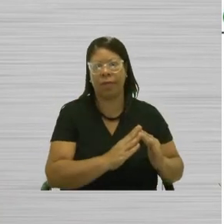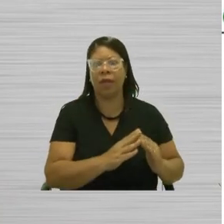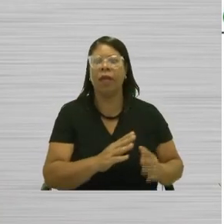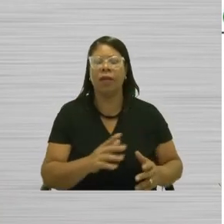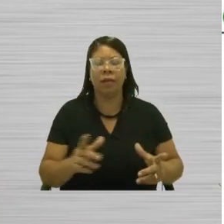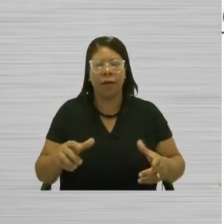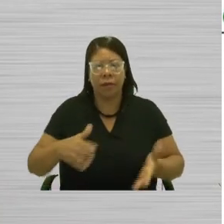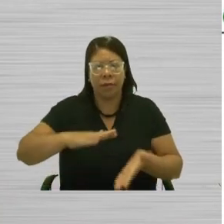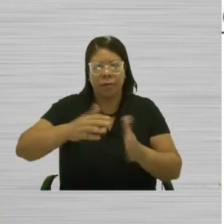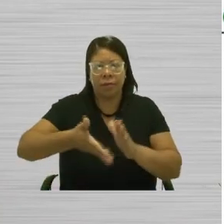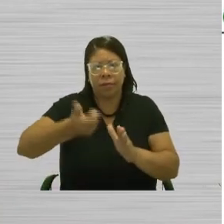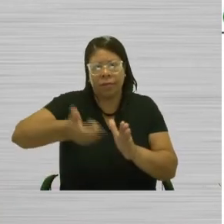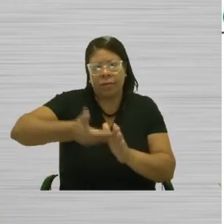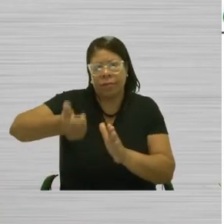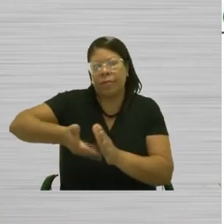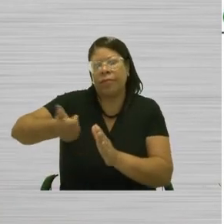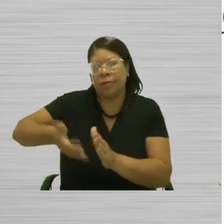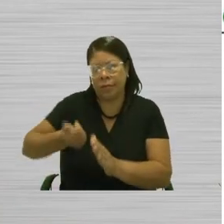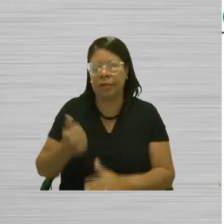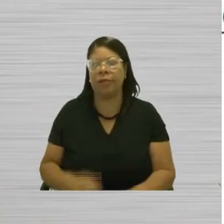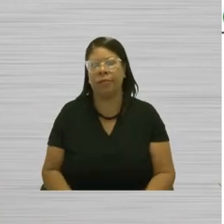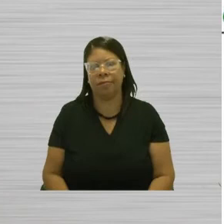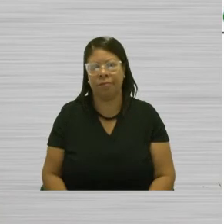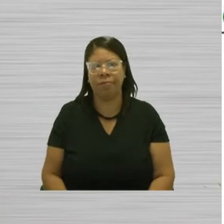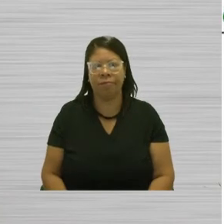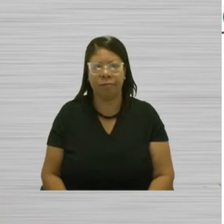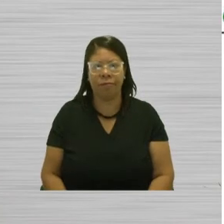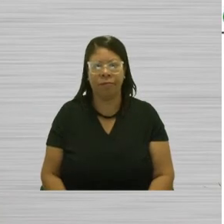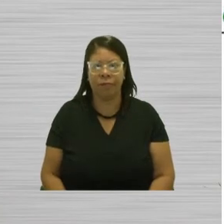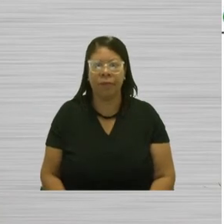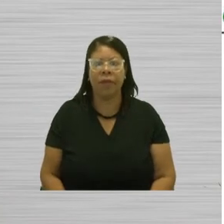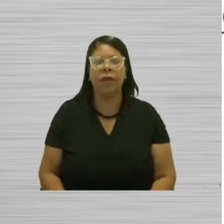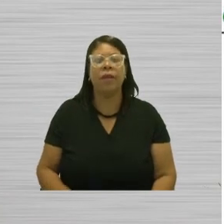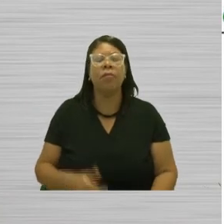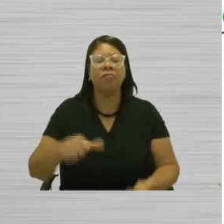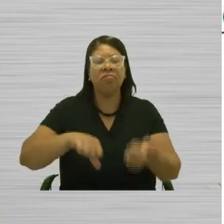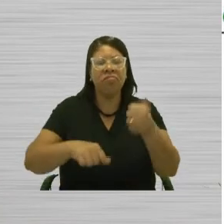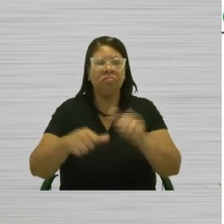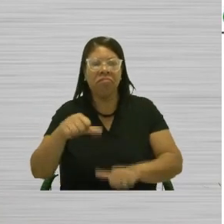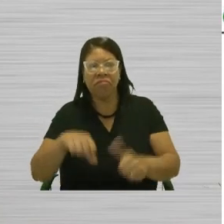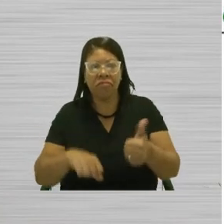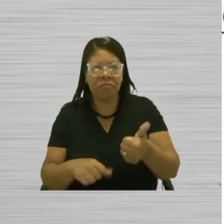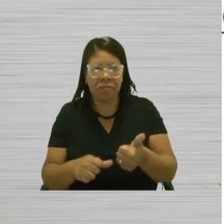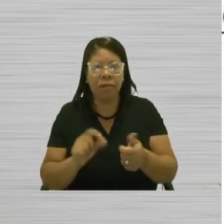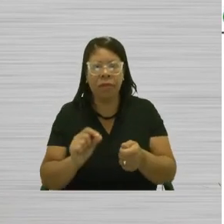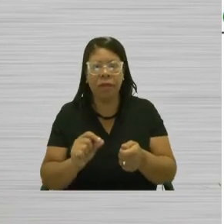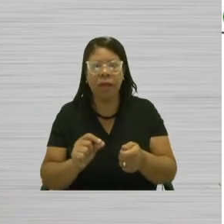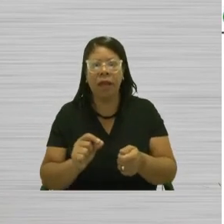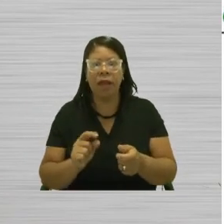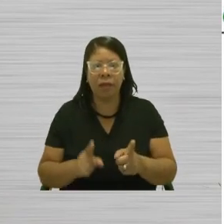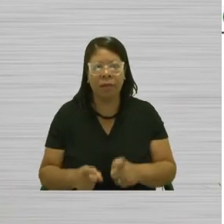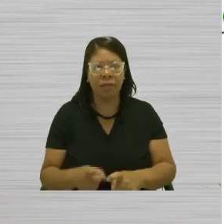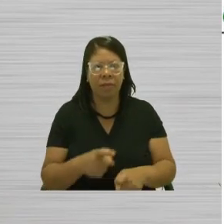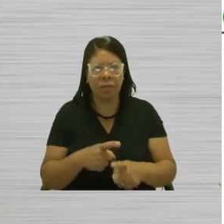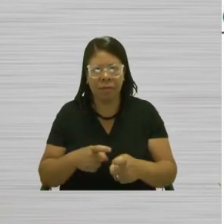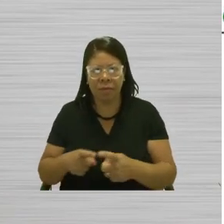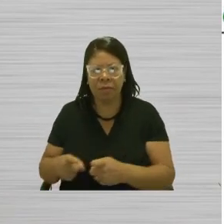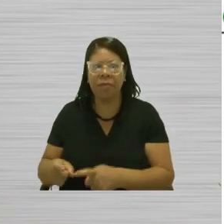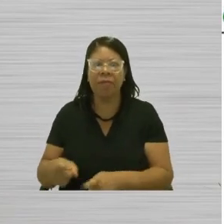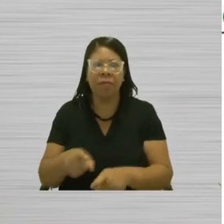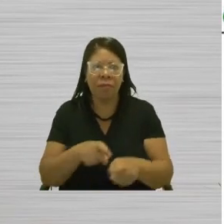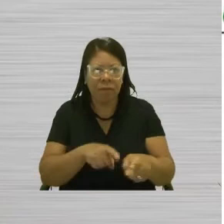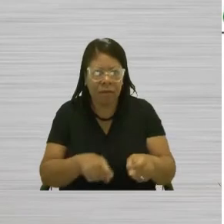pontos estratégicos, 200. E a avaliação de densidade larvária, 3.000 no